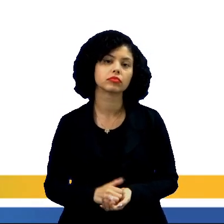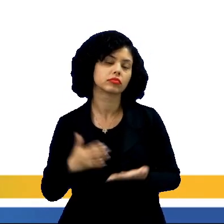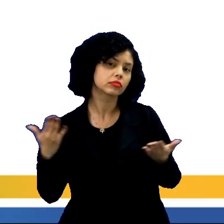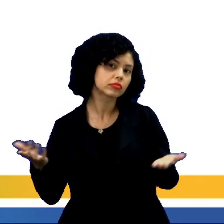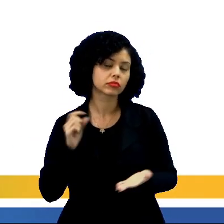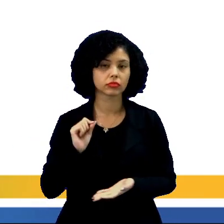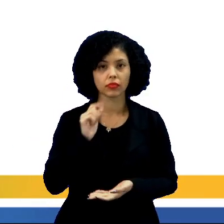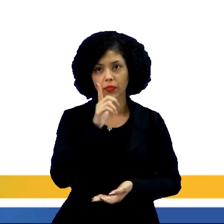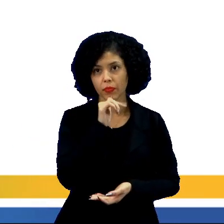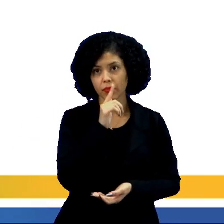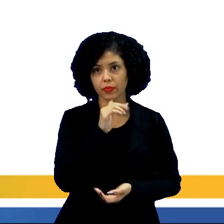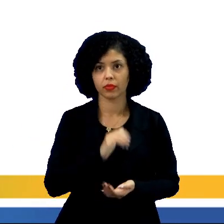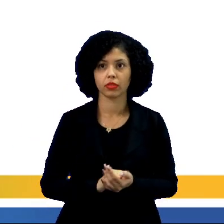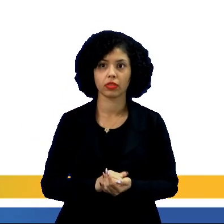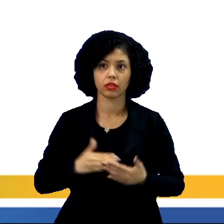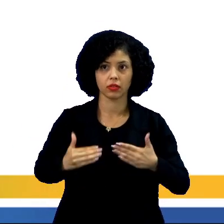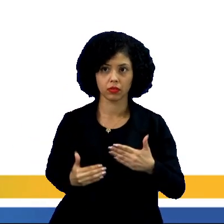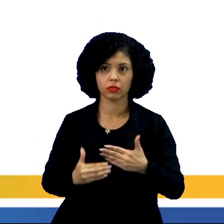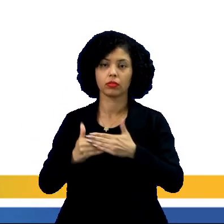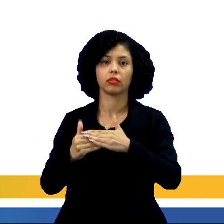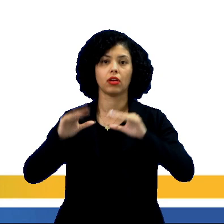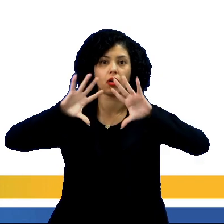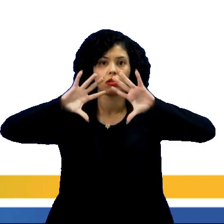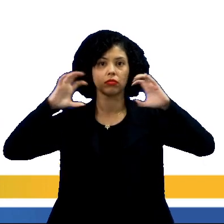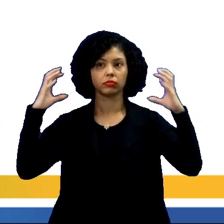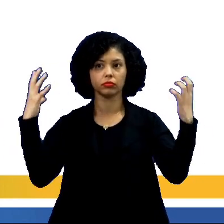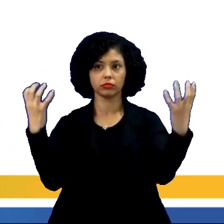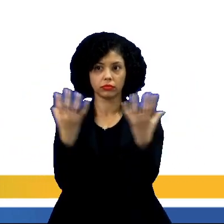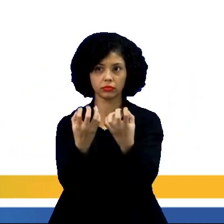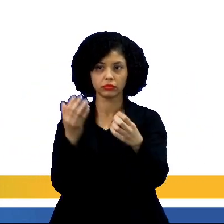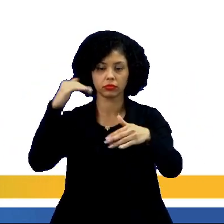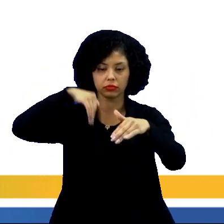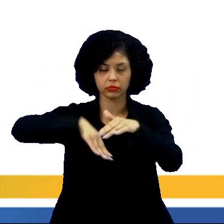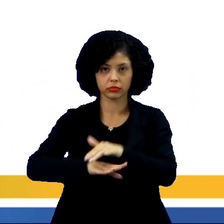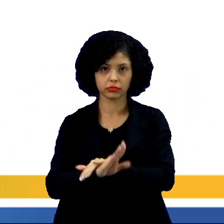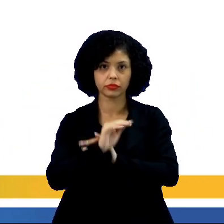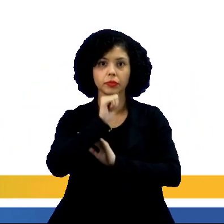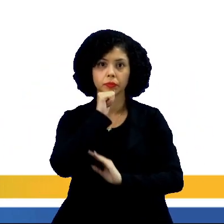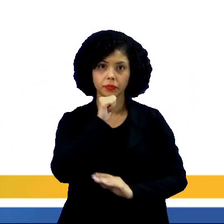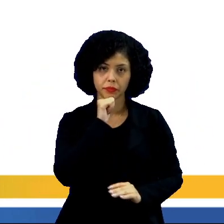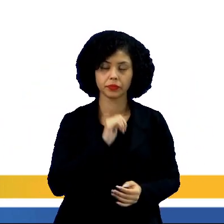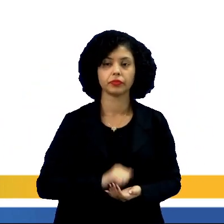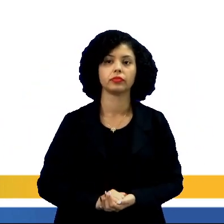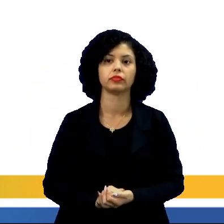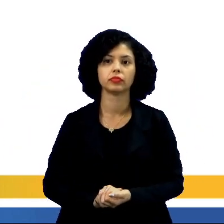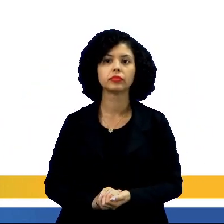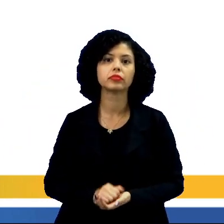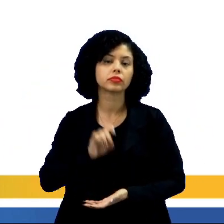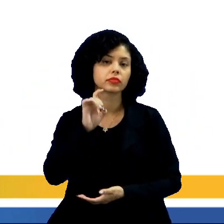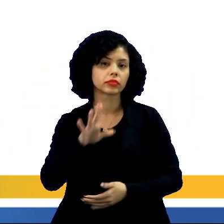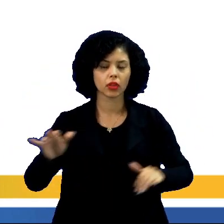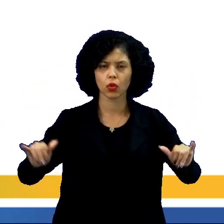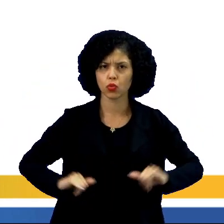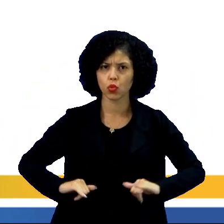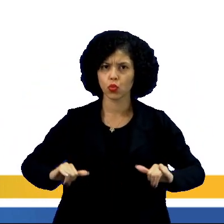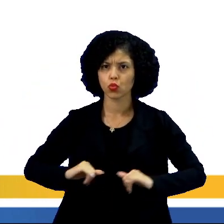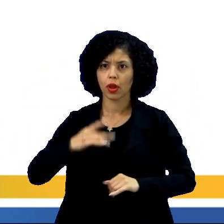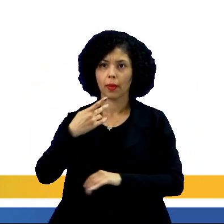E em que a água ela é compactada nas nuvens, ou seja, ela é armazenada lá nas nuvens e sofre